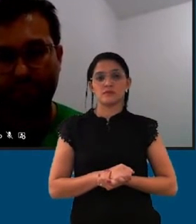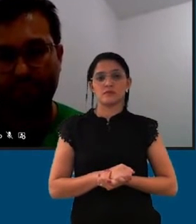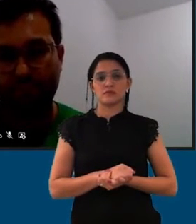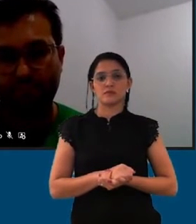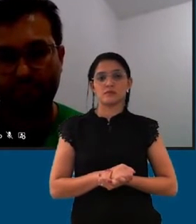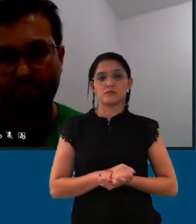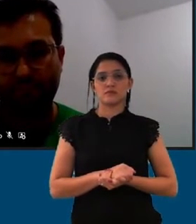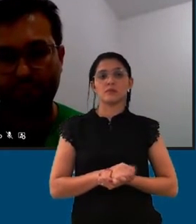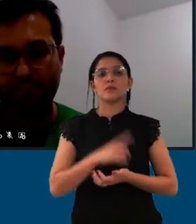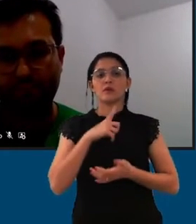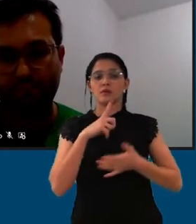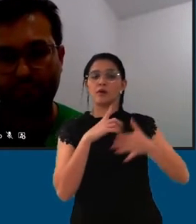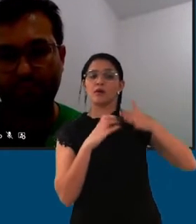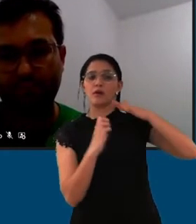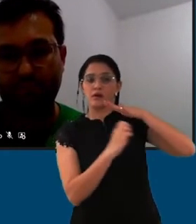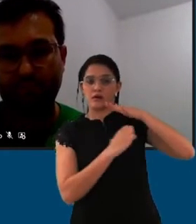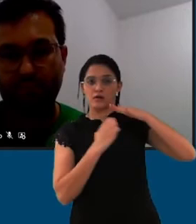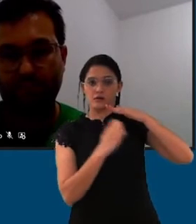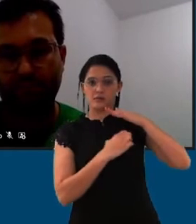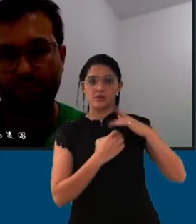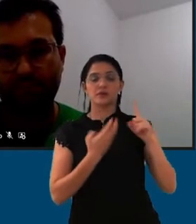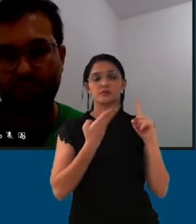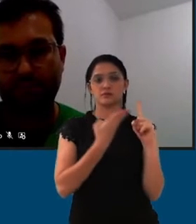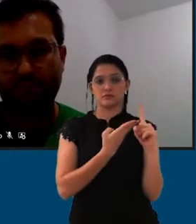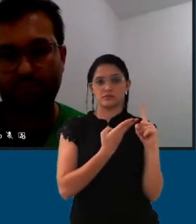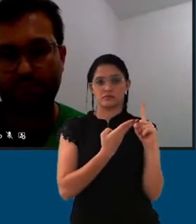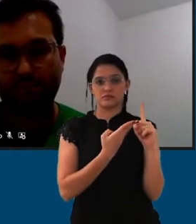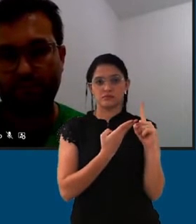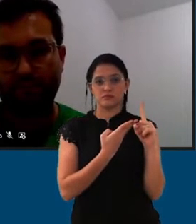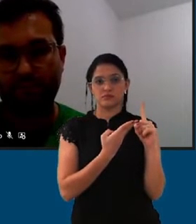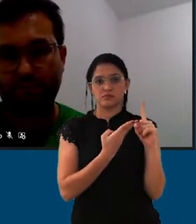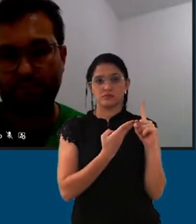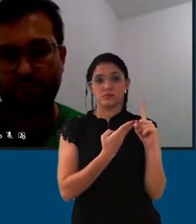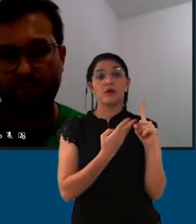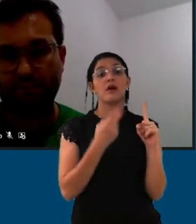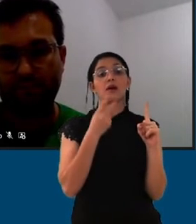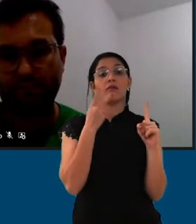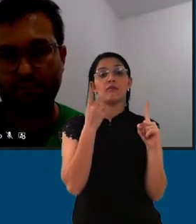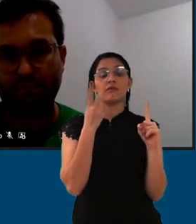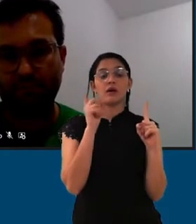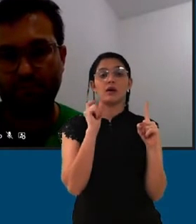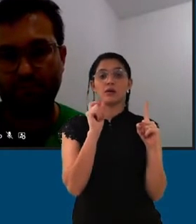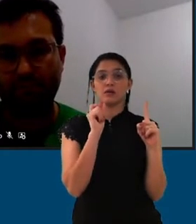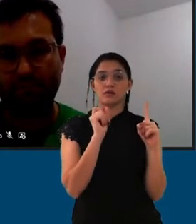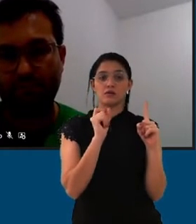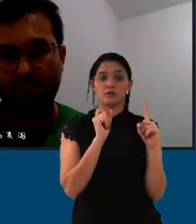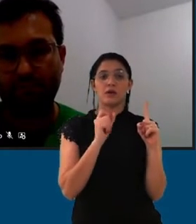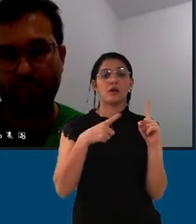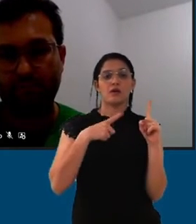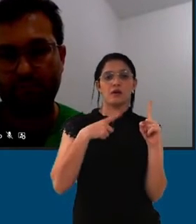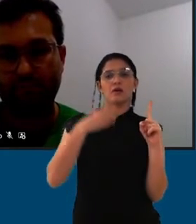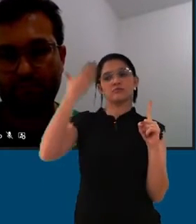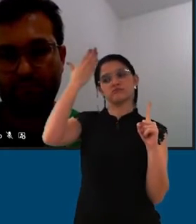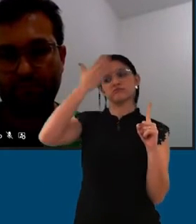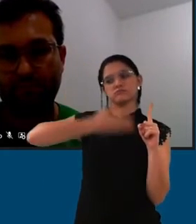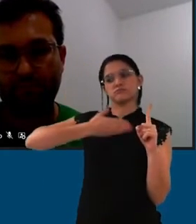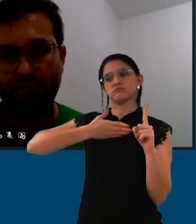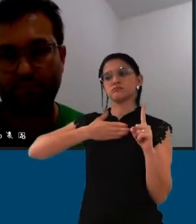a empresa requerida se compromete a